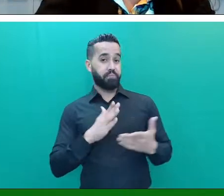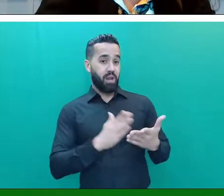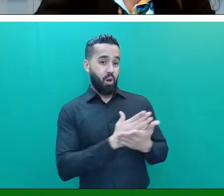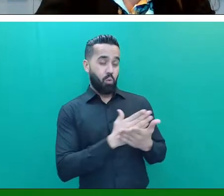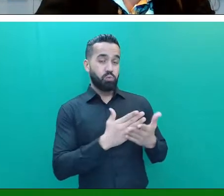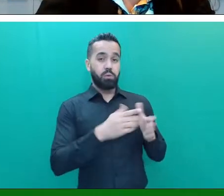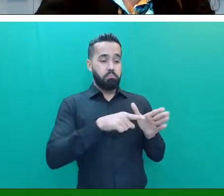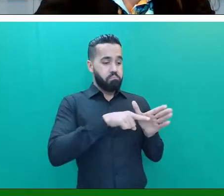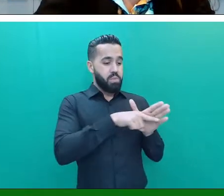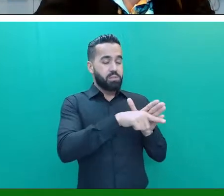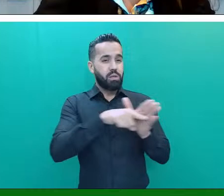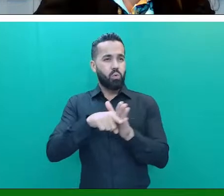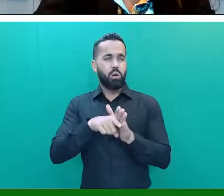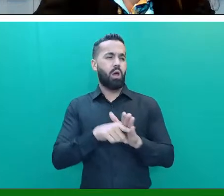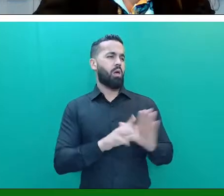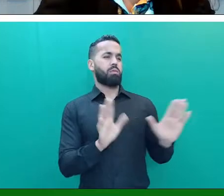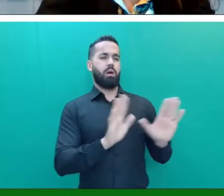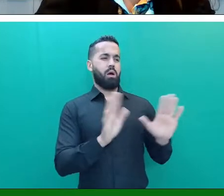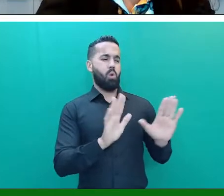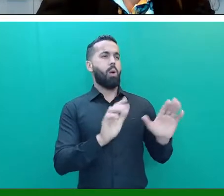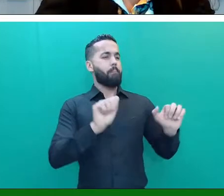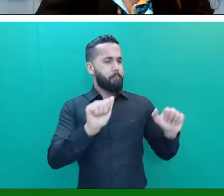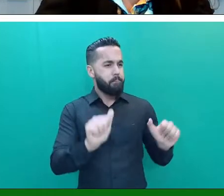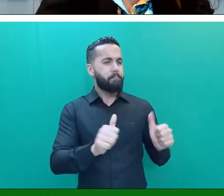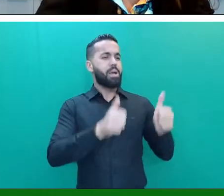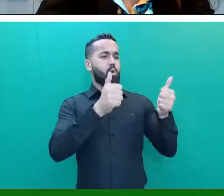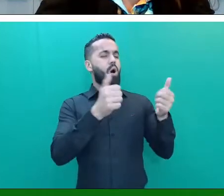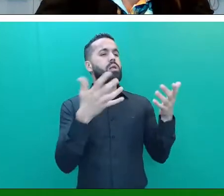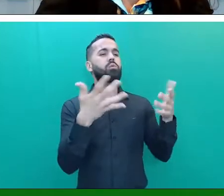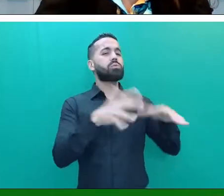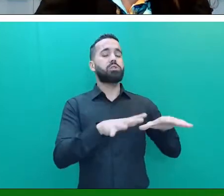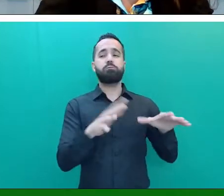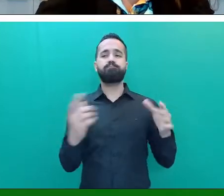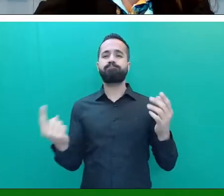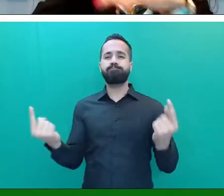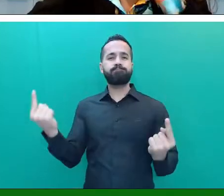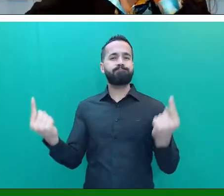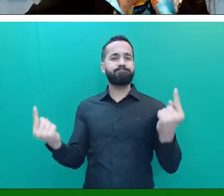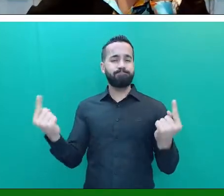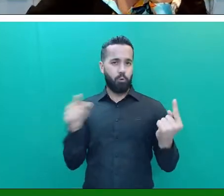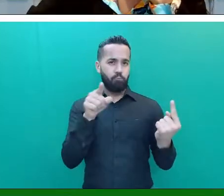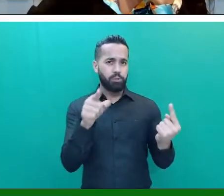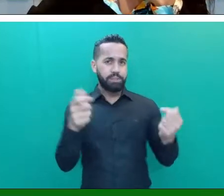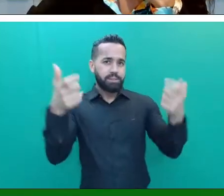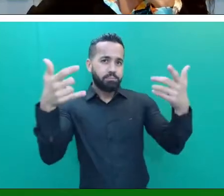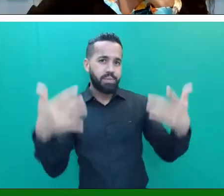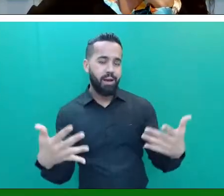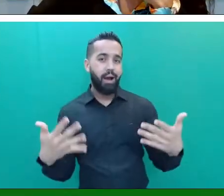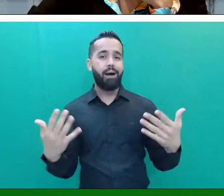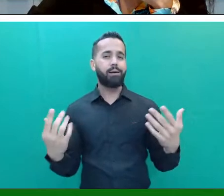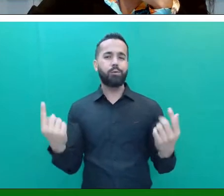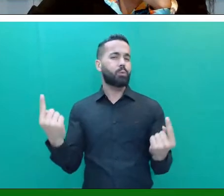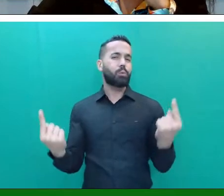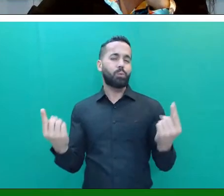não, é melhor incluir. É uma curiosidade também. Eu, no fundo, estou aproveitando aqui para continuar aprendendo